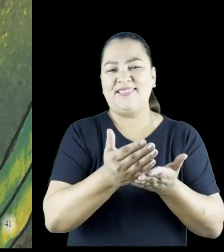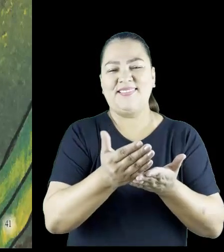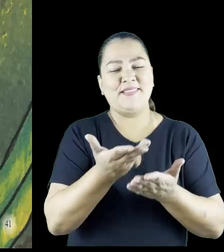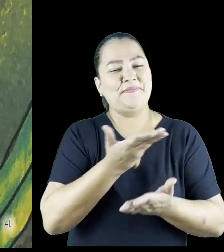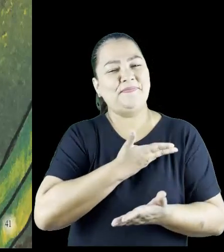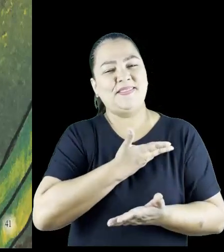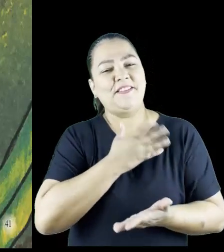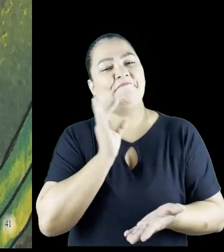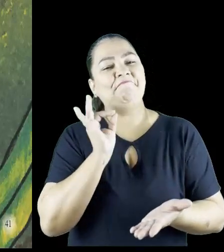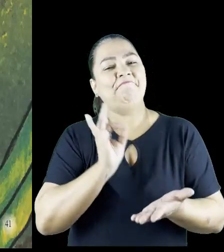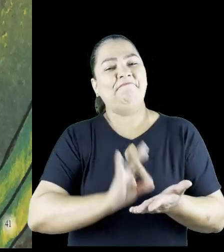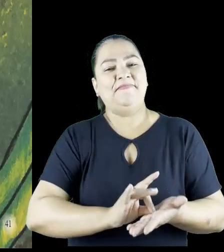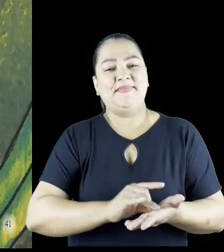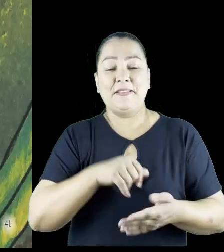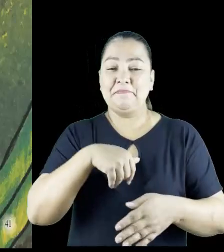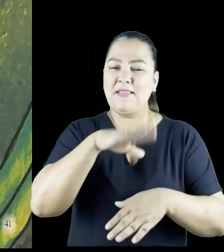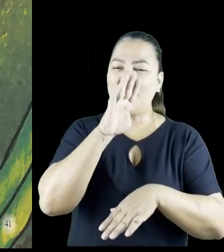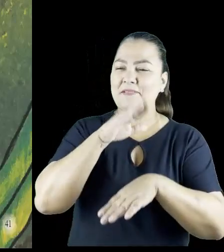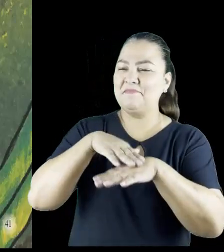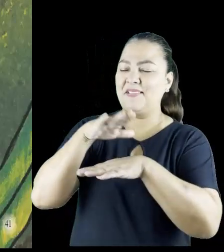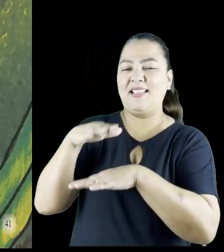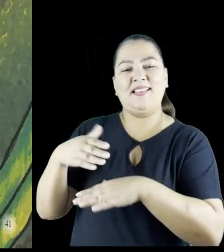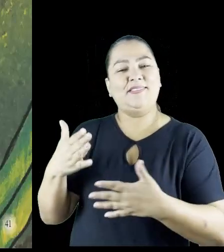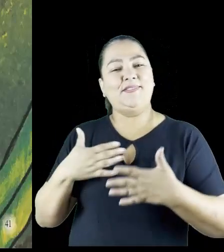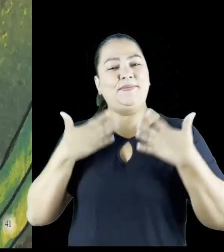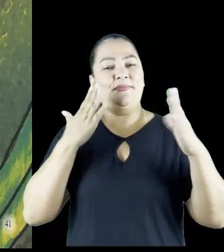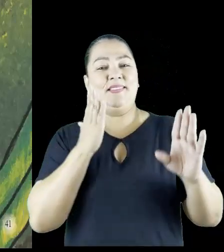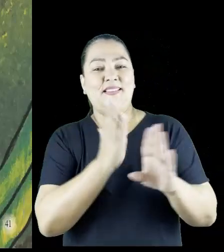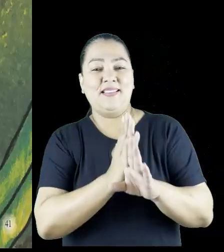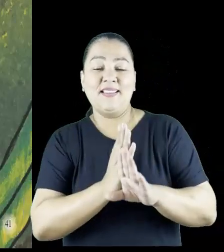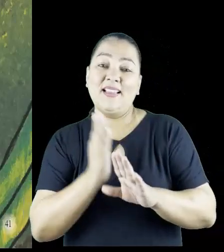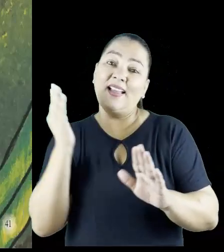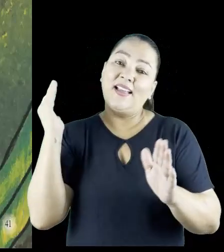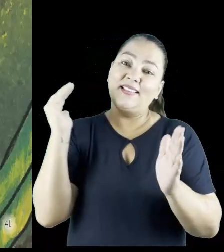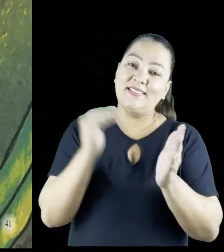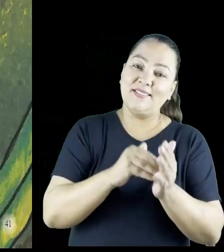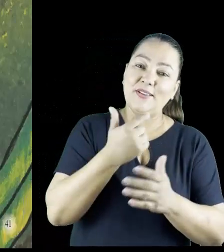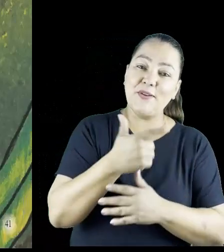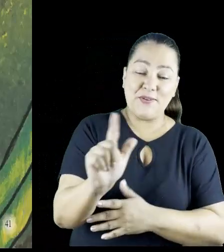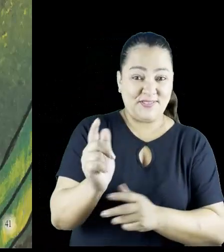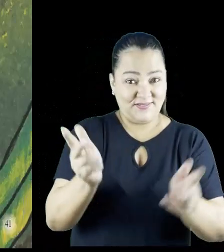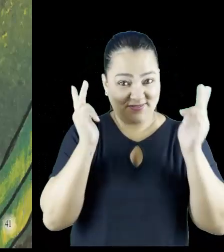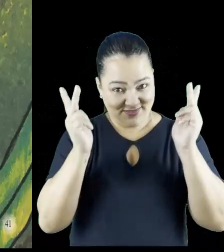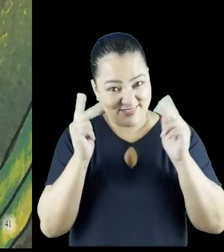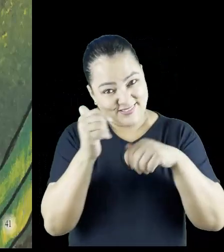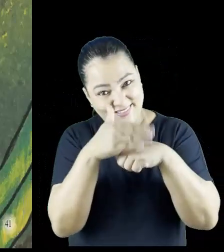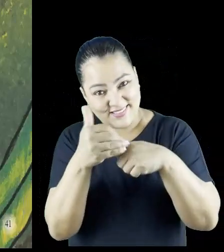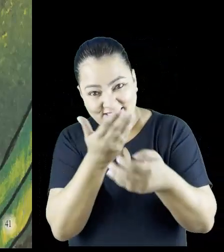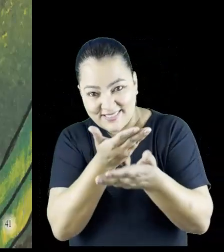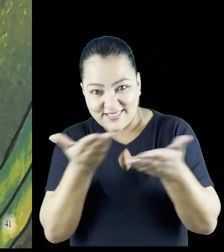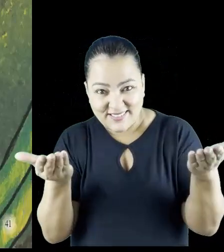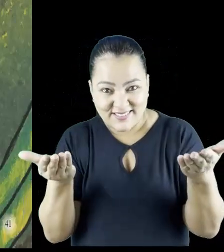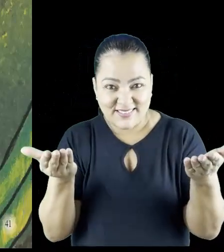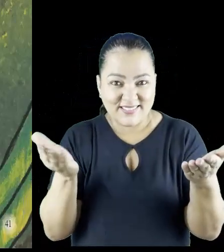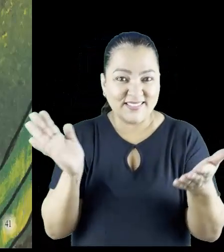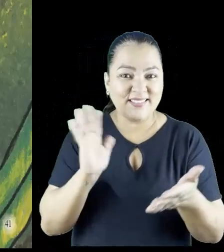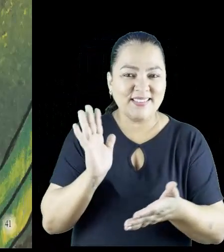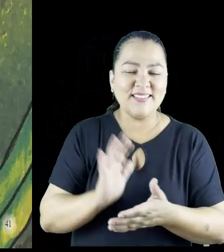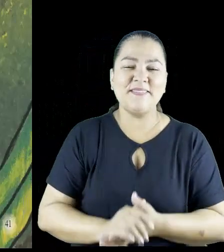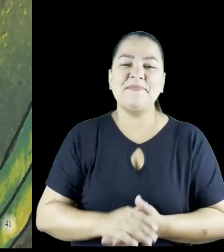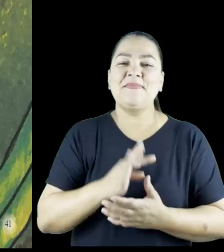início de uma grande amizade e de muitas descobertas. Até a próxima aventura, meus queridos e minhas